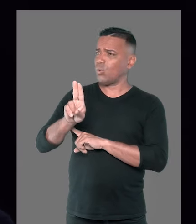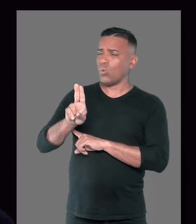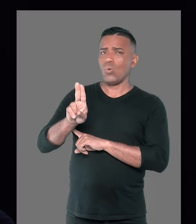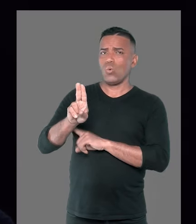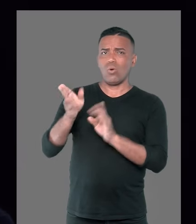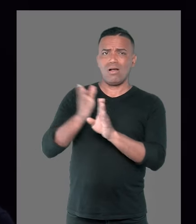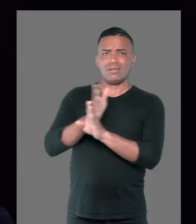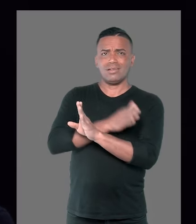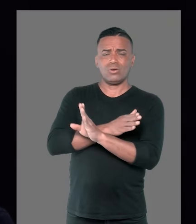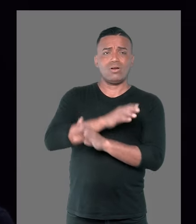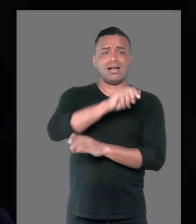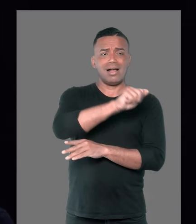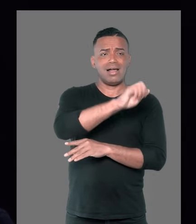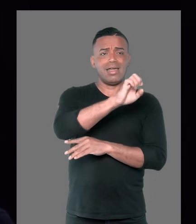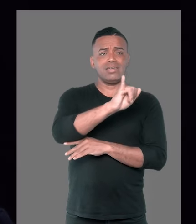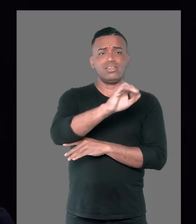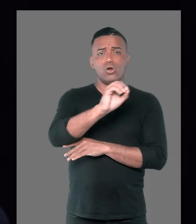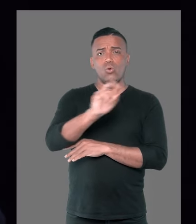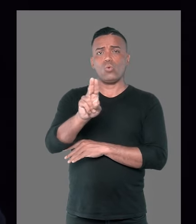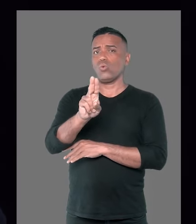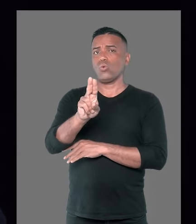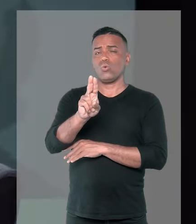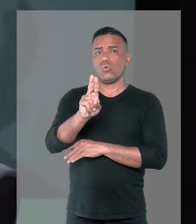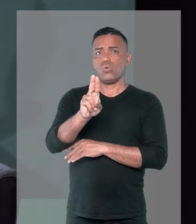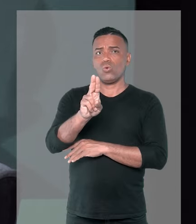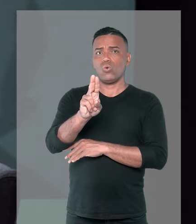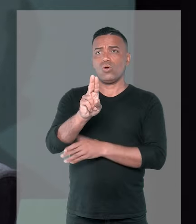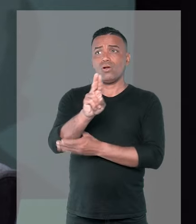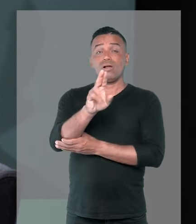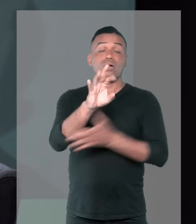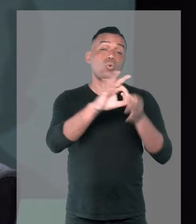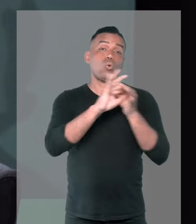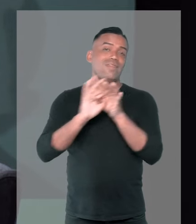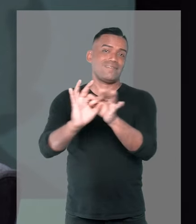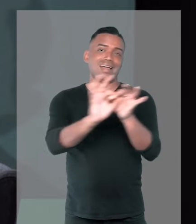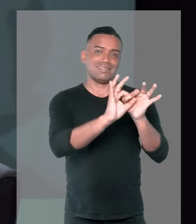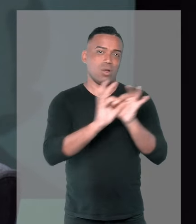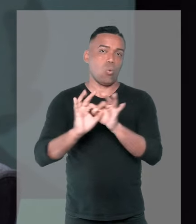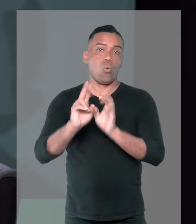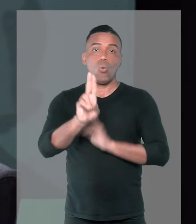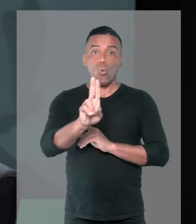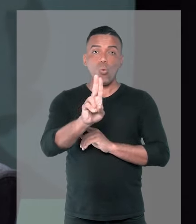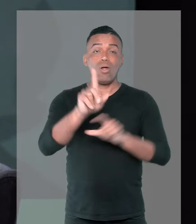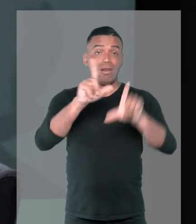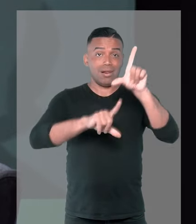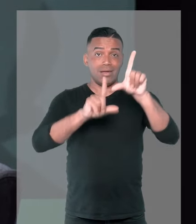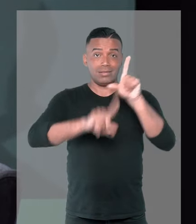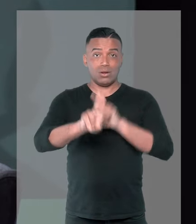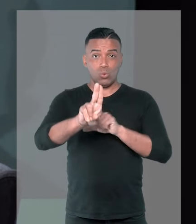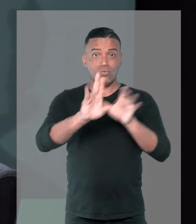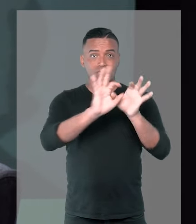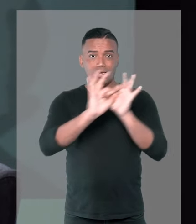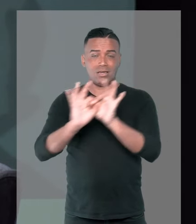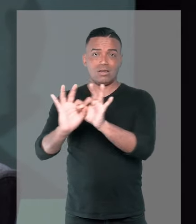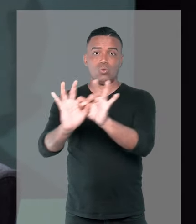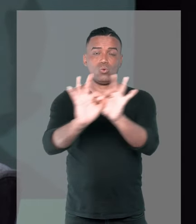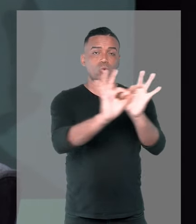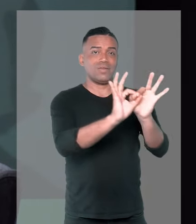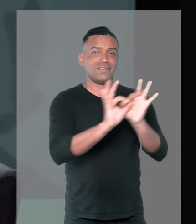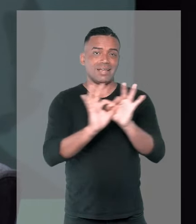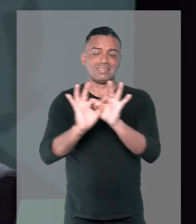frente eu acho que o a u tem não tem a u tem o u é paraa unificação é quando você unifica toda a